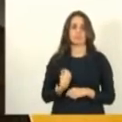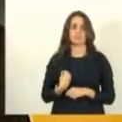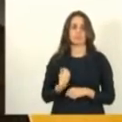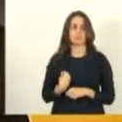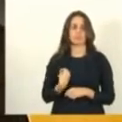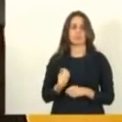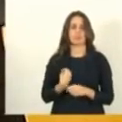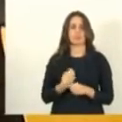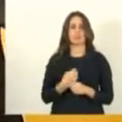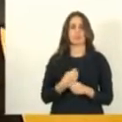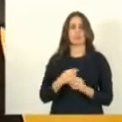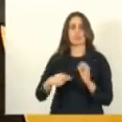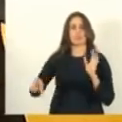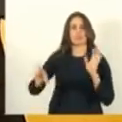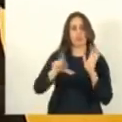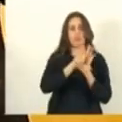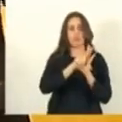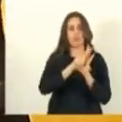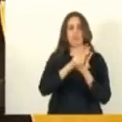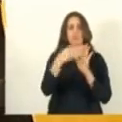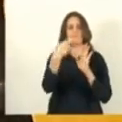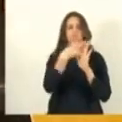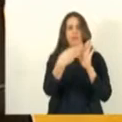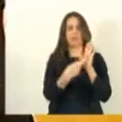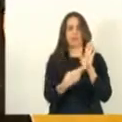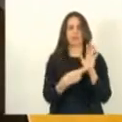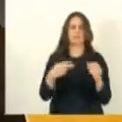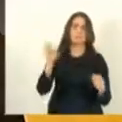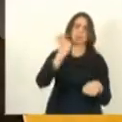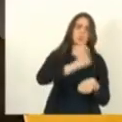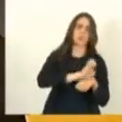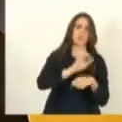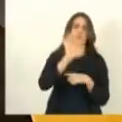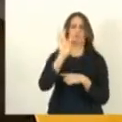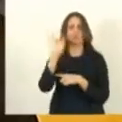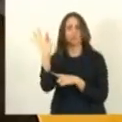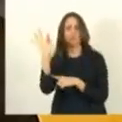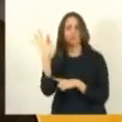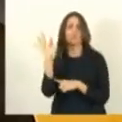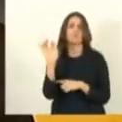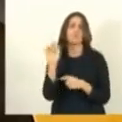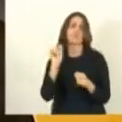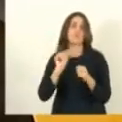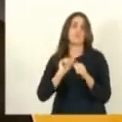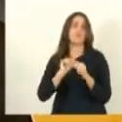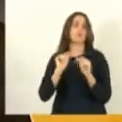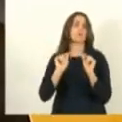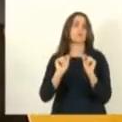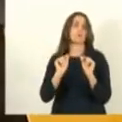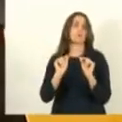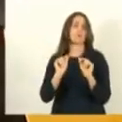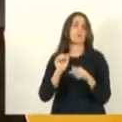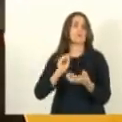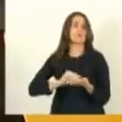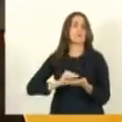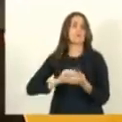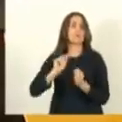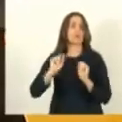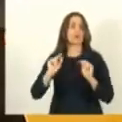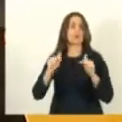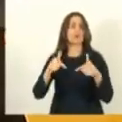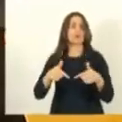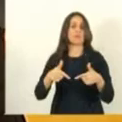muitas diretrizes, leis, estaduais, federais. O que está faltando é ação, tanto nas